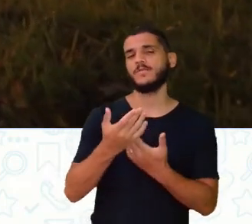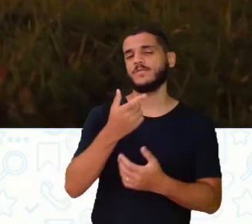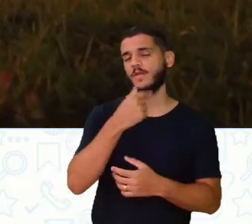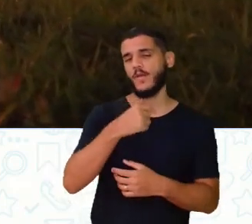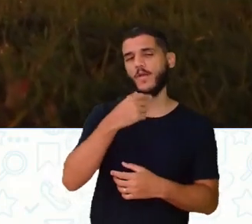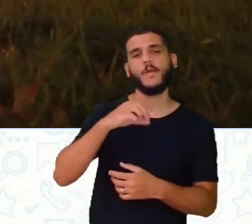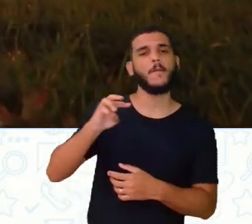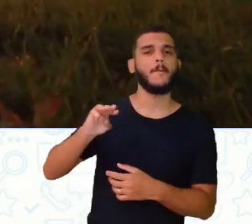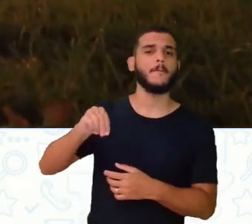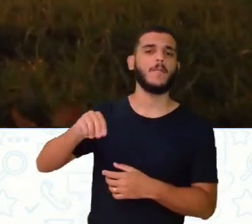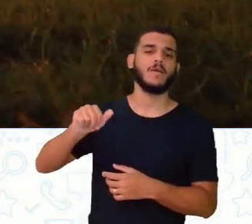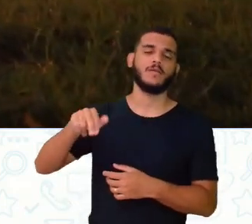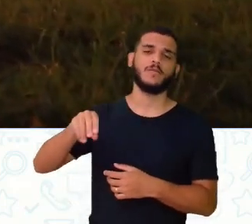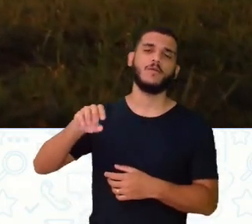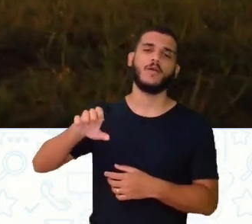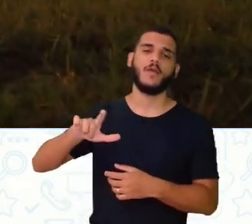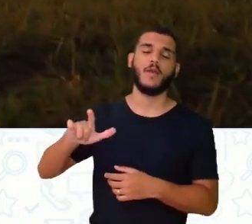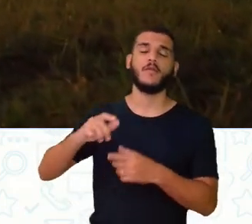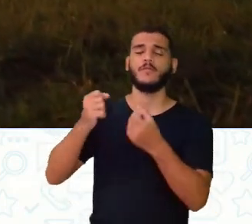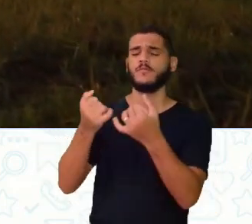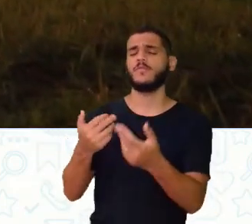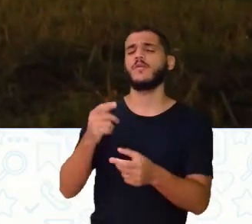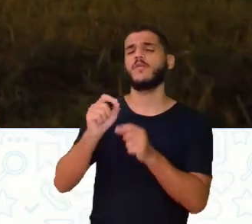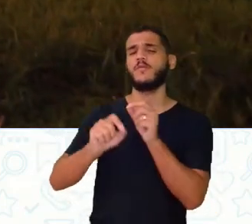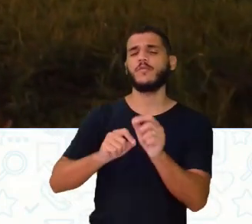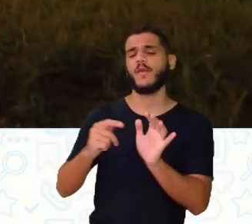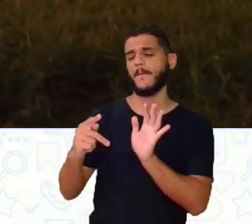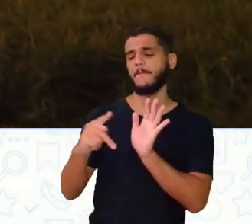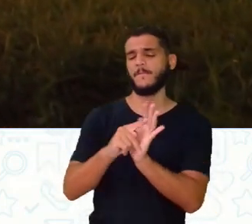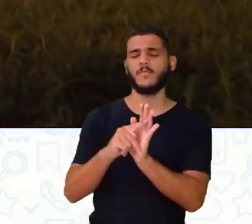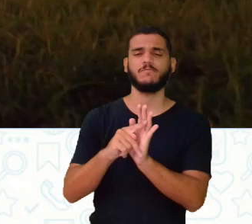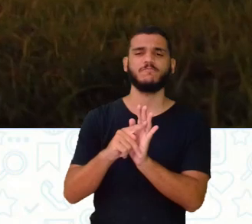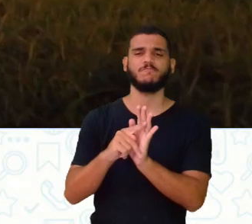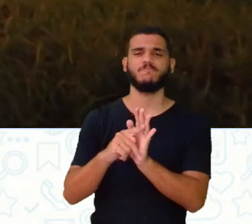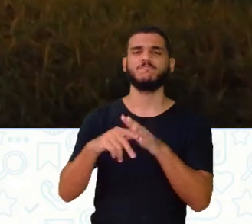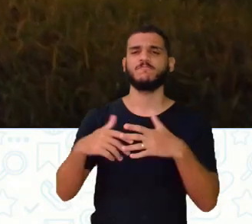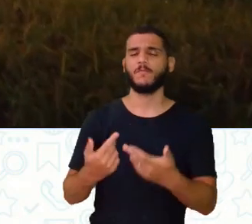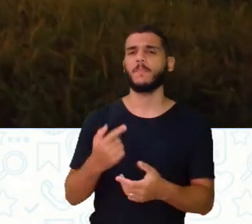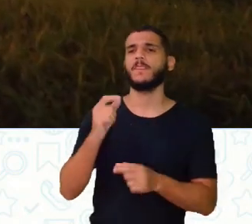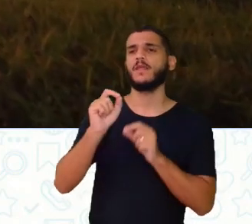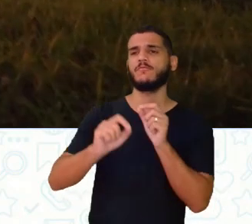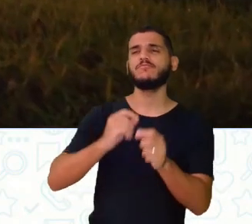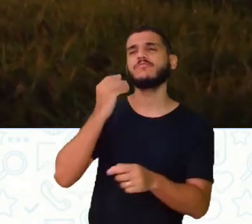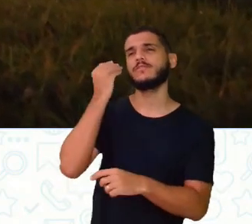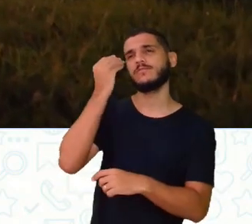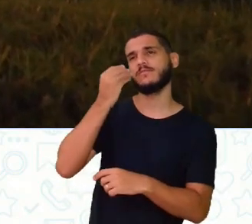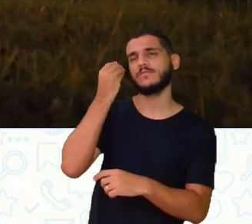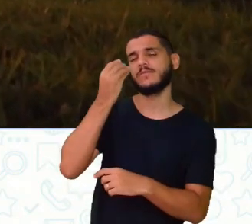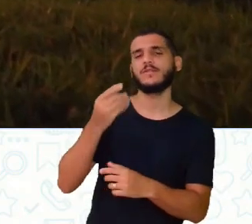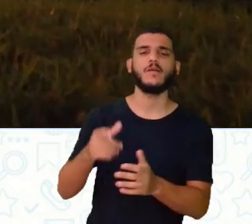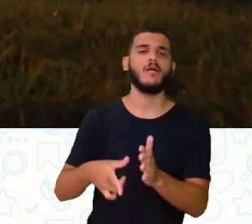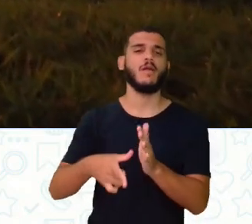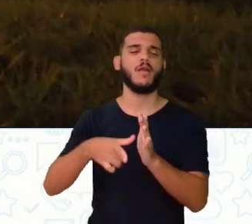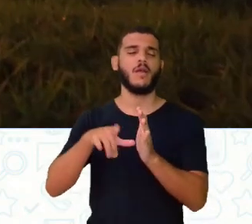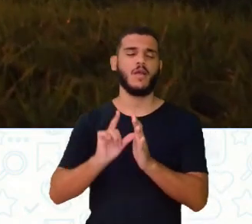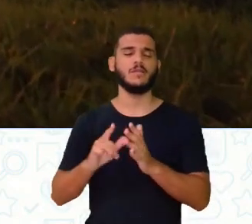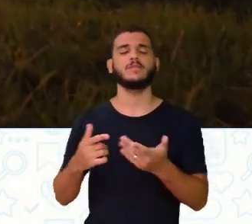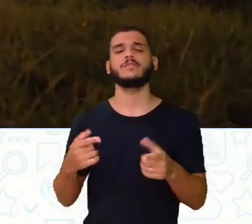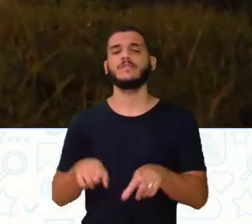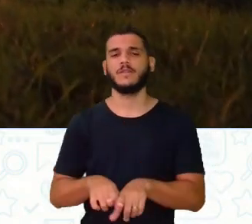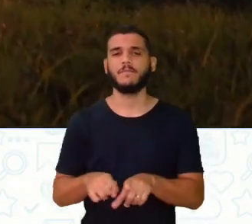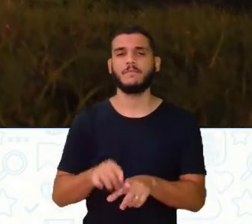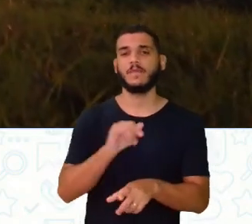de Barros, ele fala, não é, da sua essência, daquilo que ele vivenciou, não é, quando